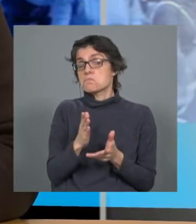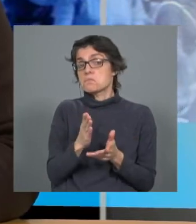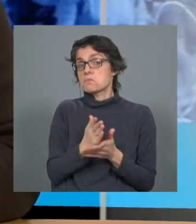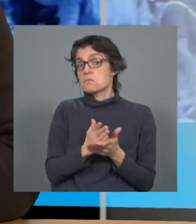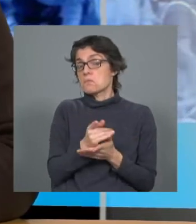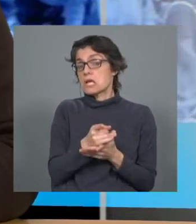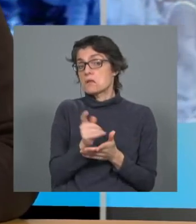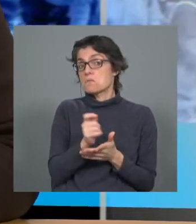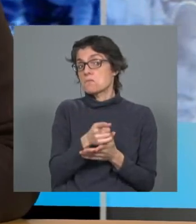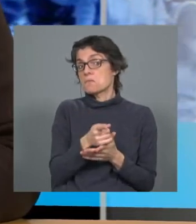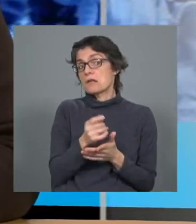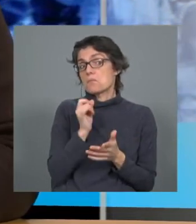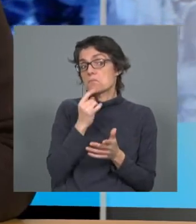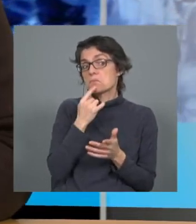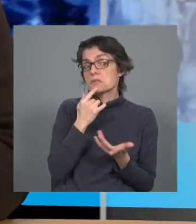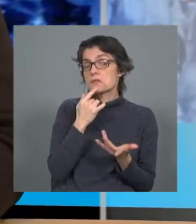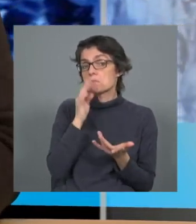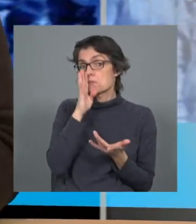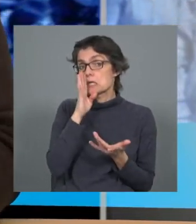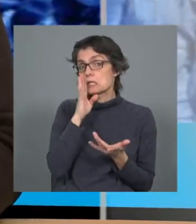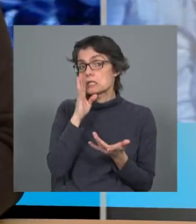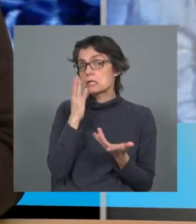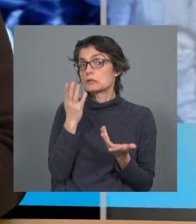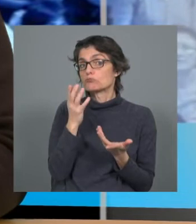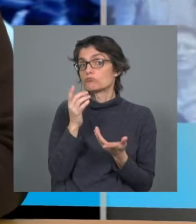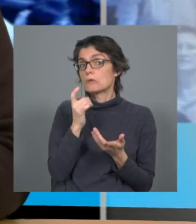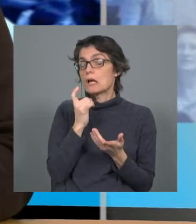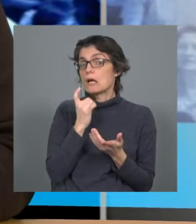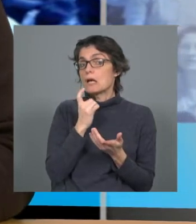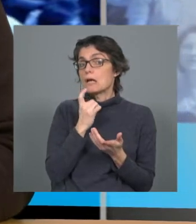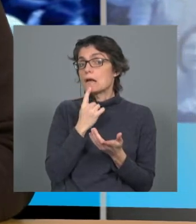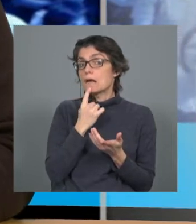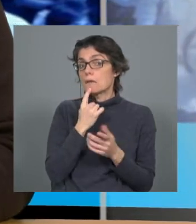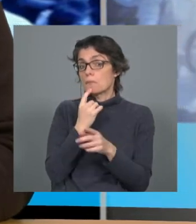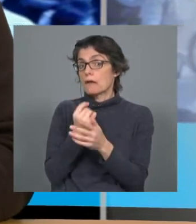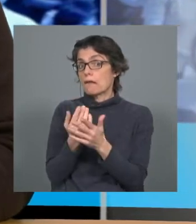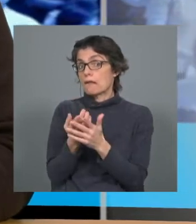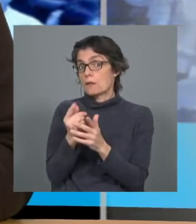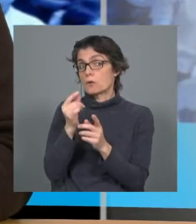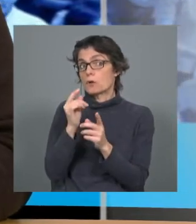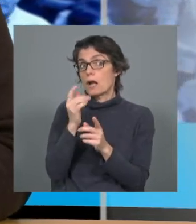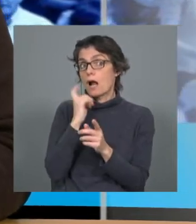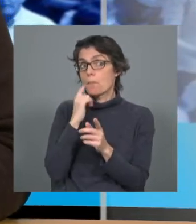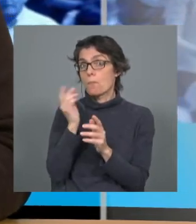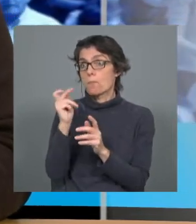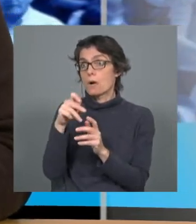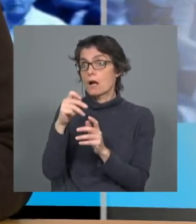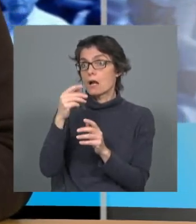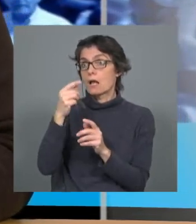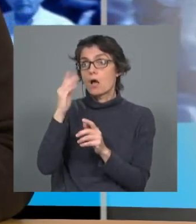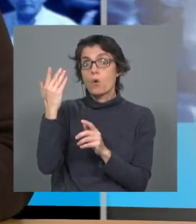ou não o culto público logo no início de abril, porque a Páscoa é no primeiro fim de semana de abril.